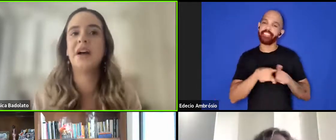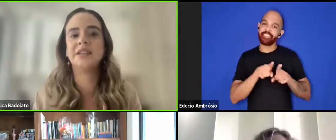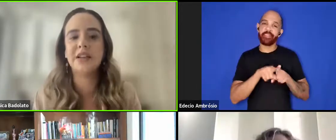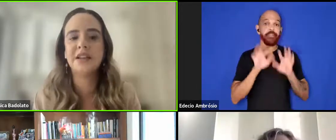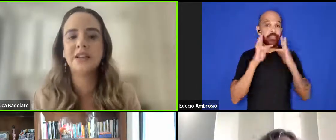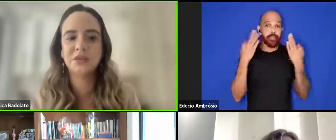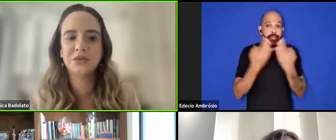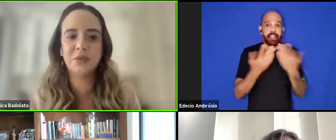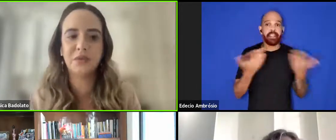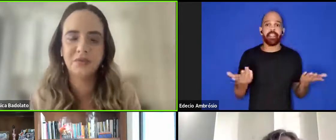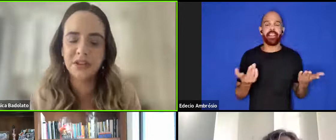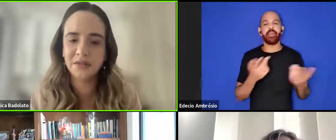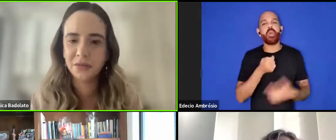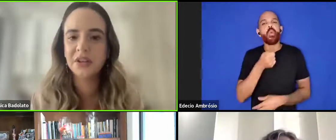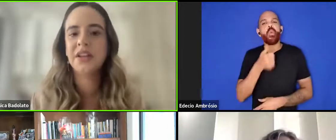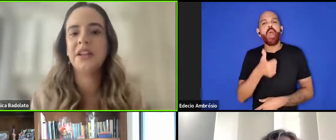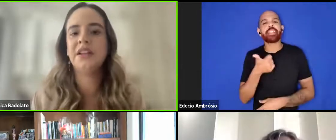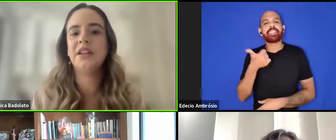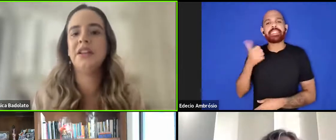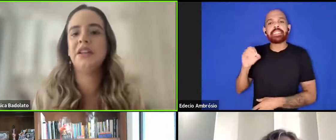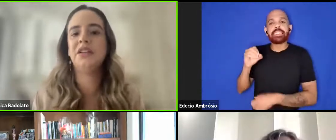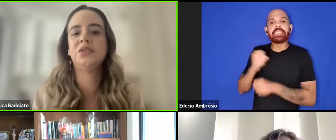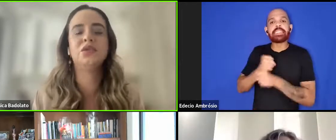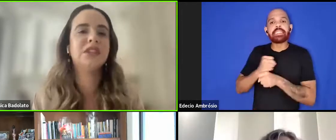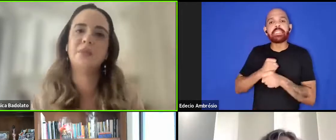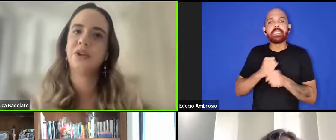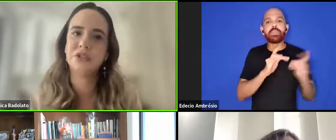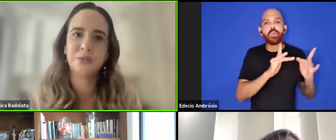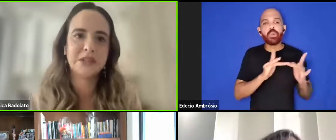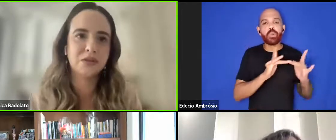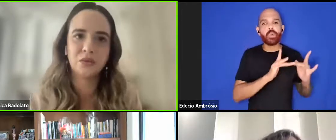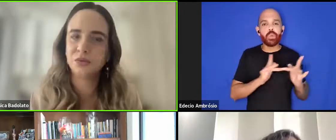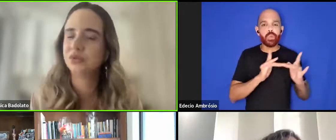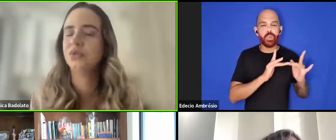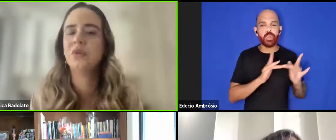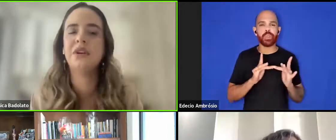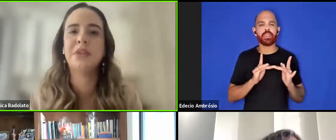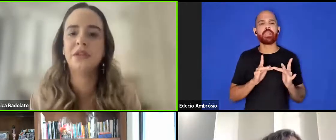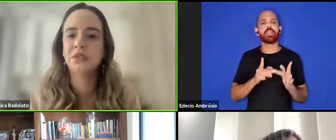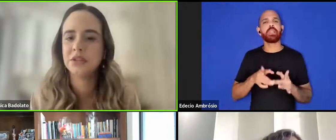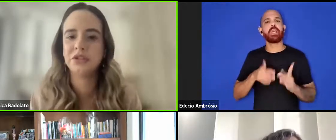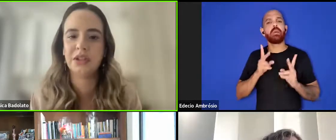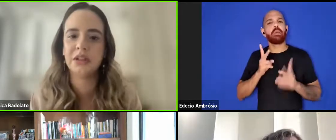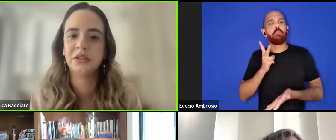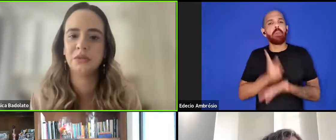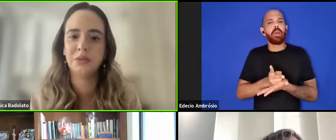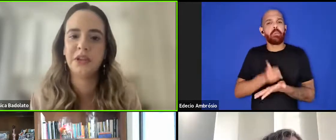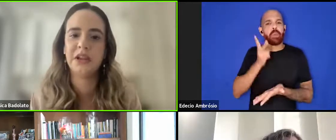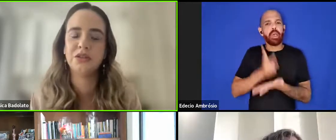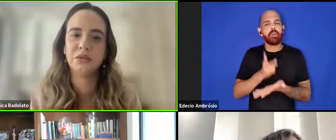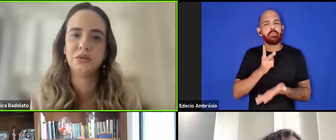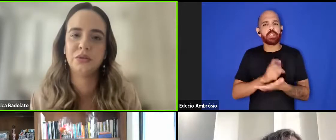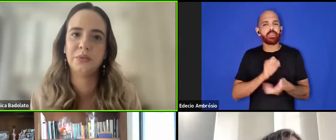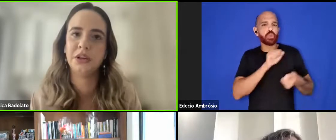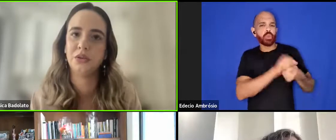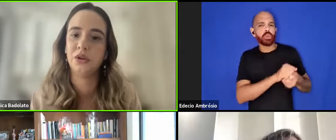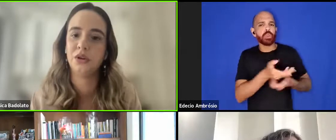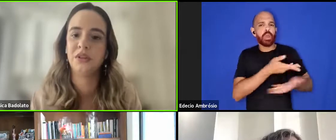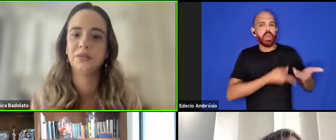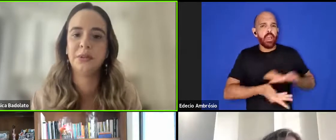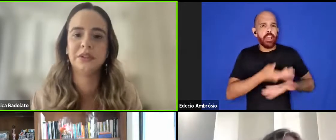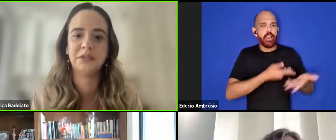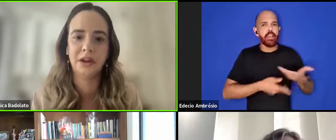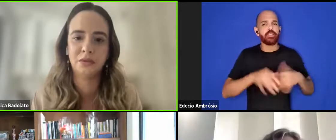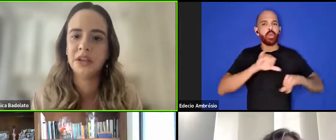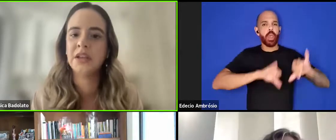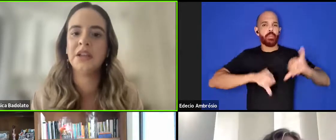porque são quase 10 anos de convívio, e todo o tempo que a gente passa junto, todo o acolhimento que a gente tem dentro do ambiente do